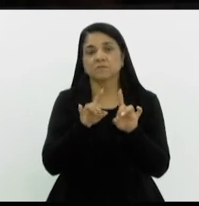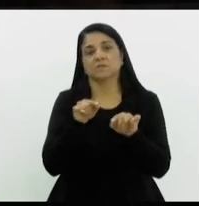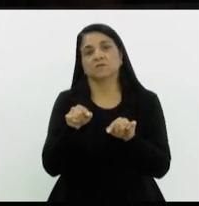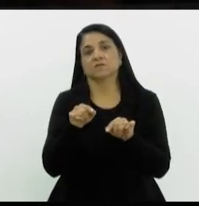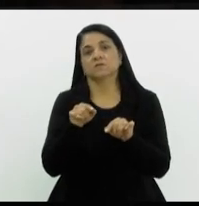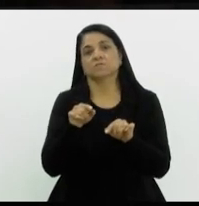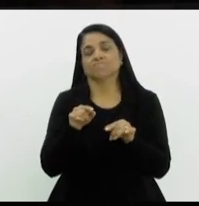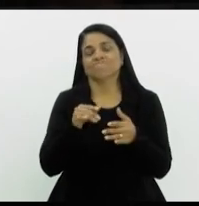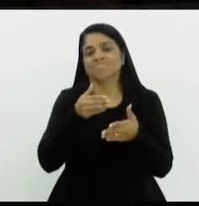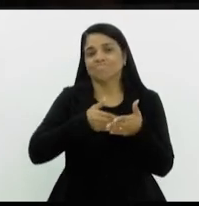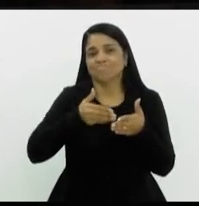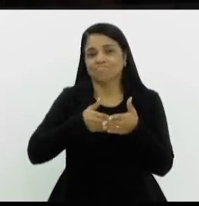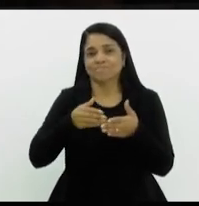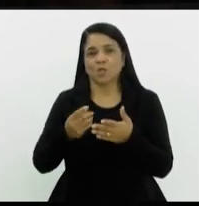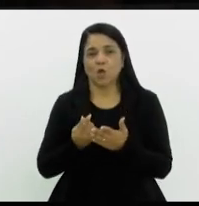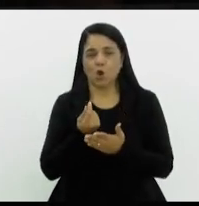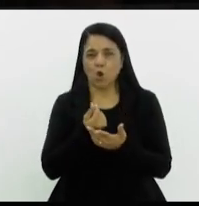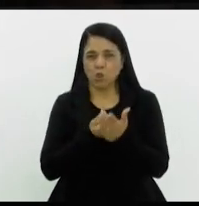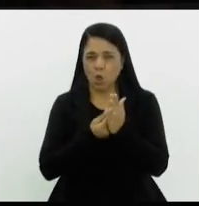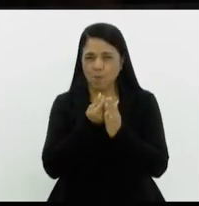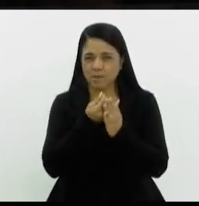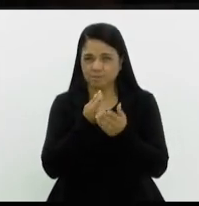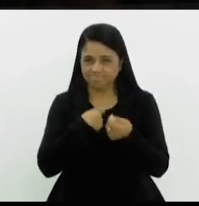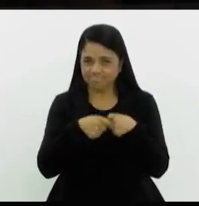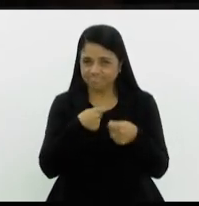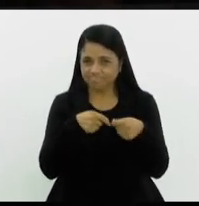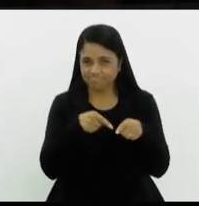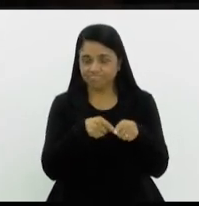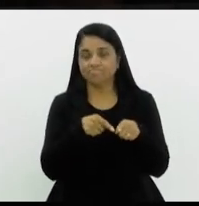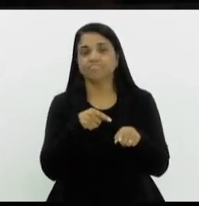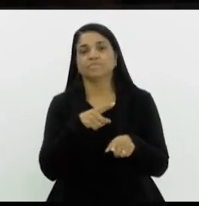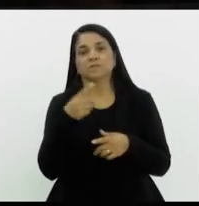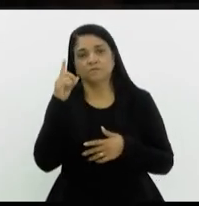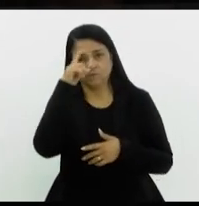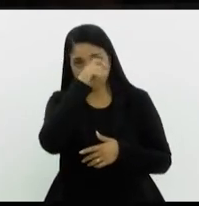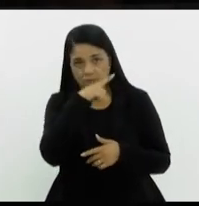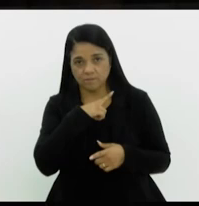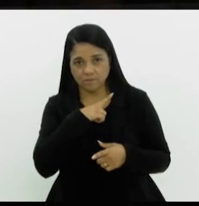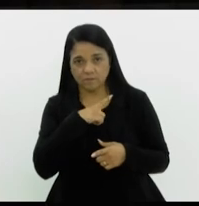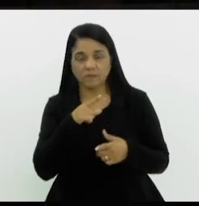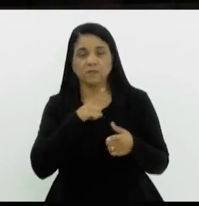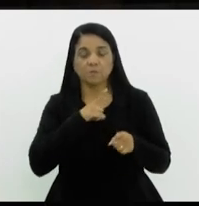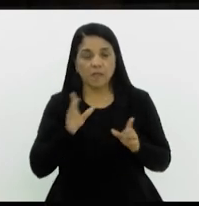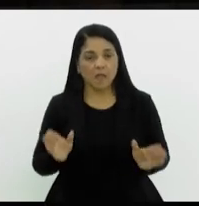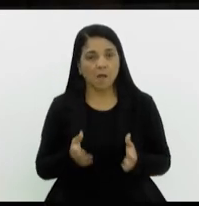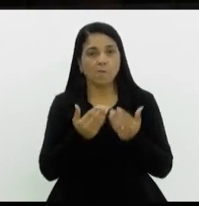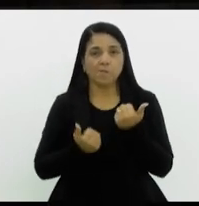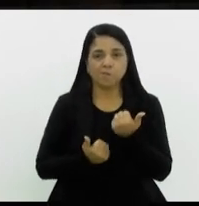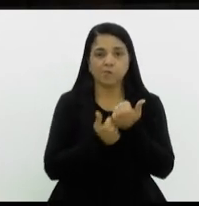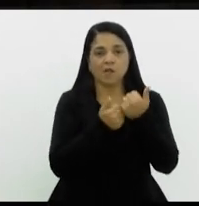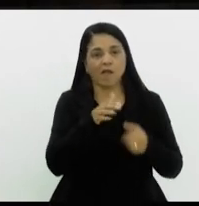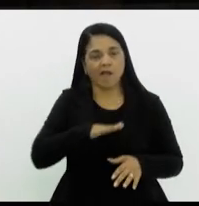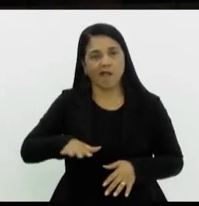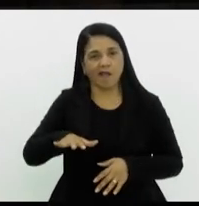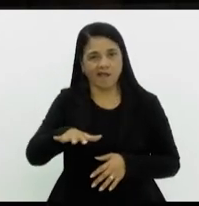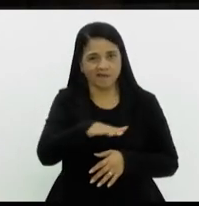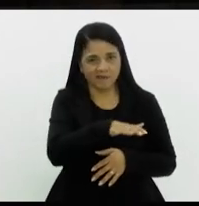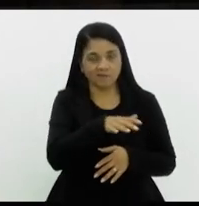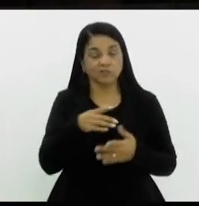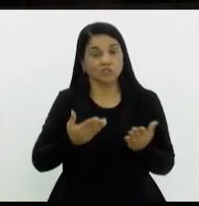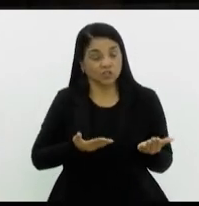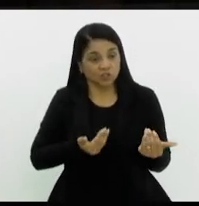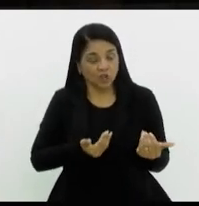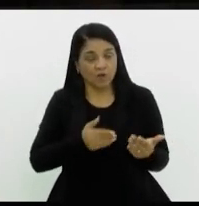barreiras econômicas. Podemos também apoiar o desenvolvimento de habilidades em diversas áreas. Muitos jovens